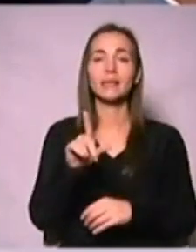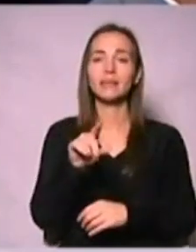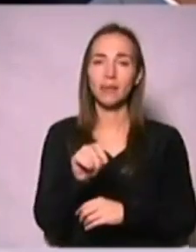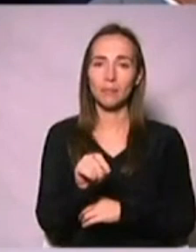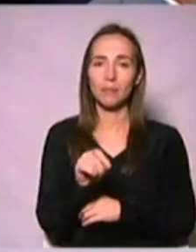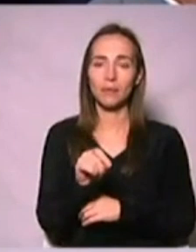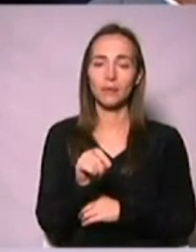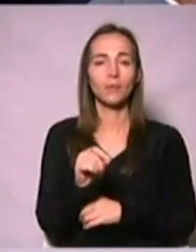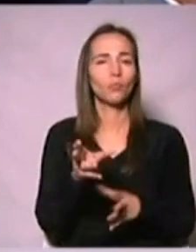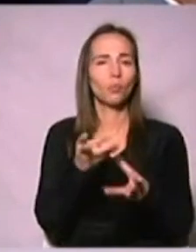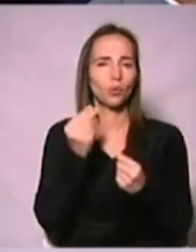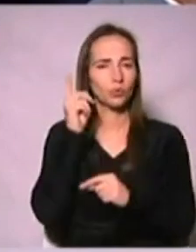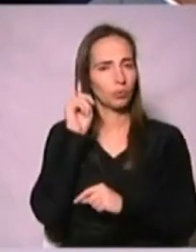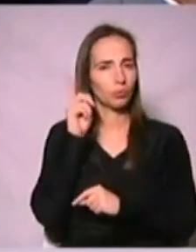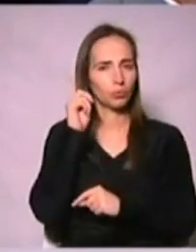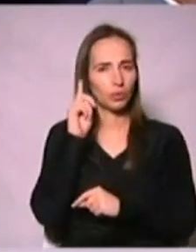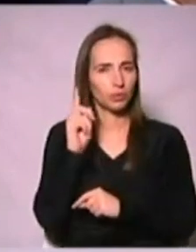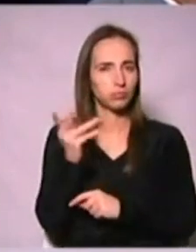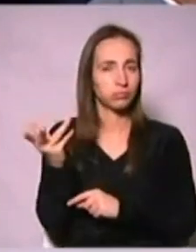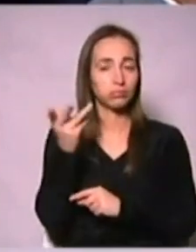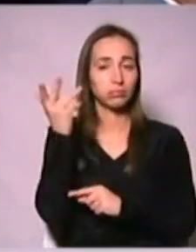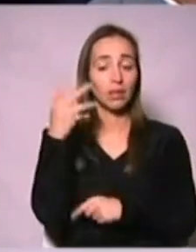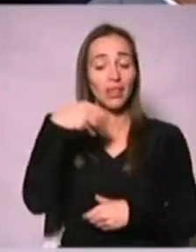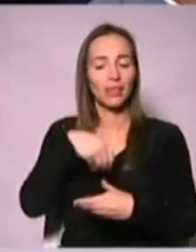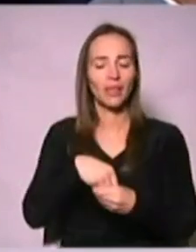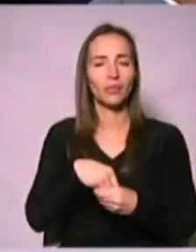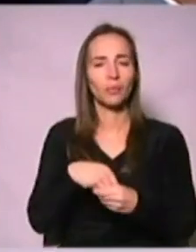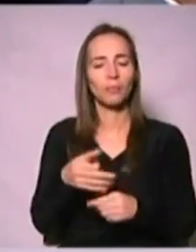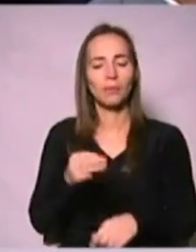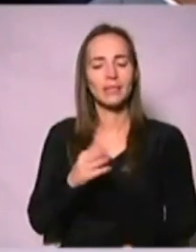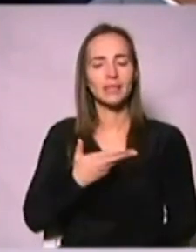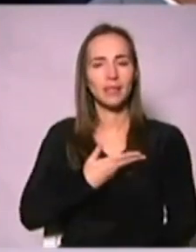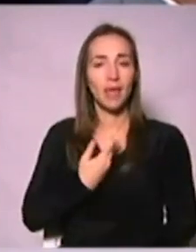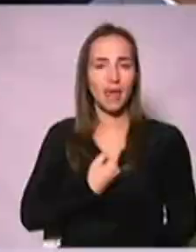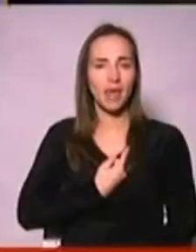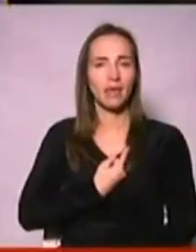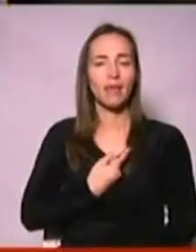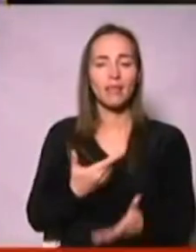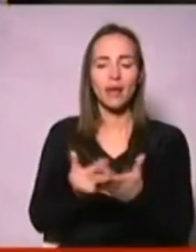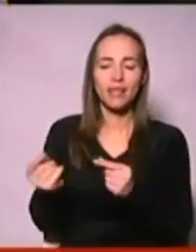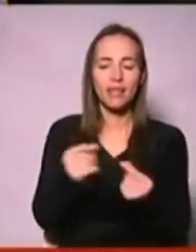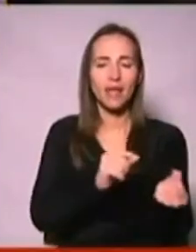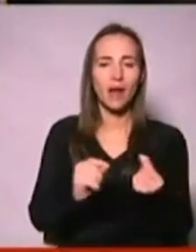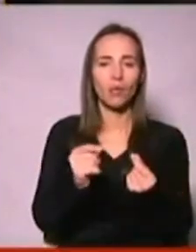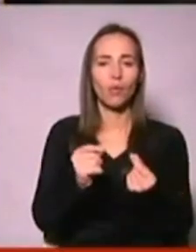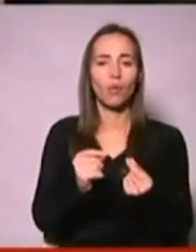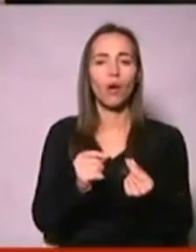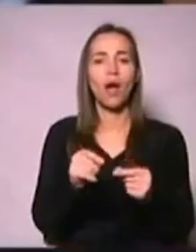papel do máximo do livro ser social-democrata é também fomentar o diálogo entre as diversas forças